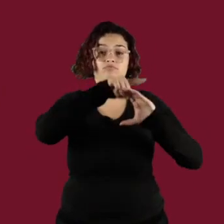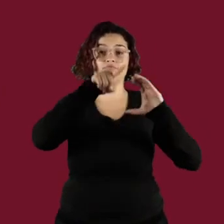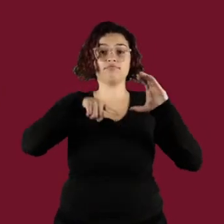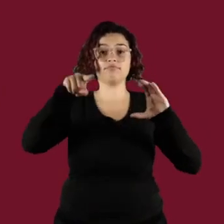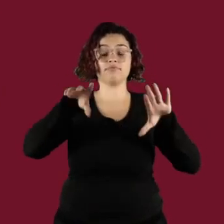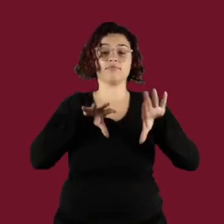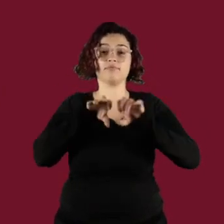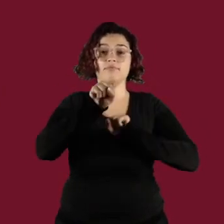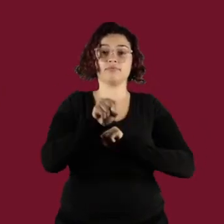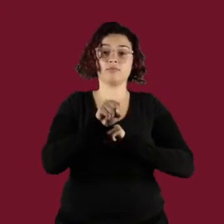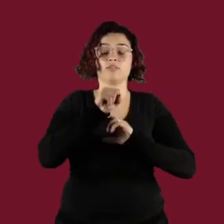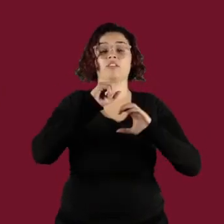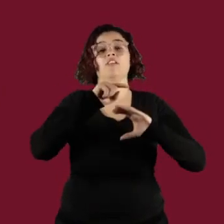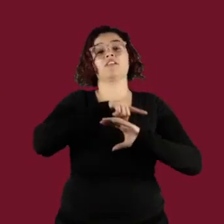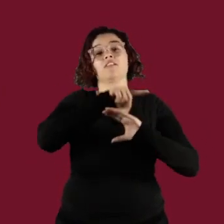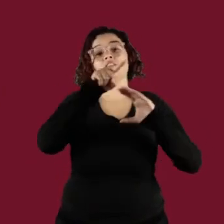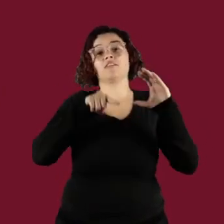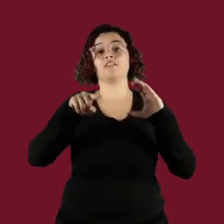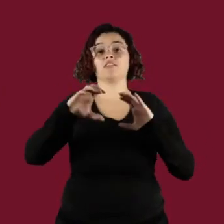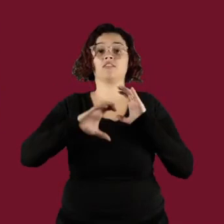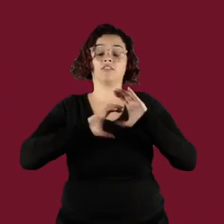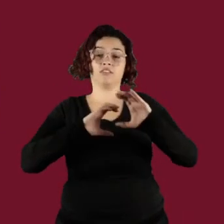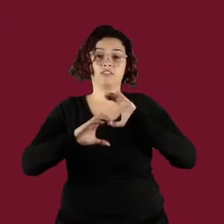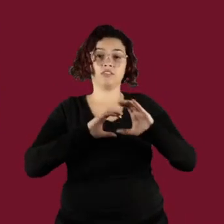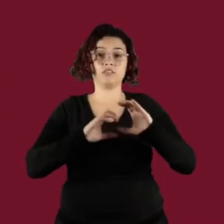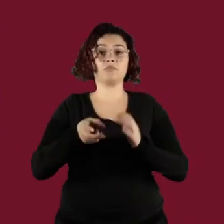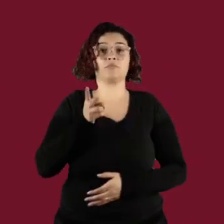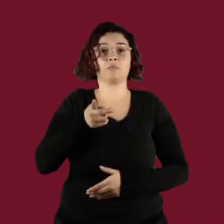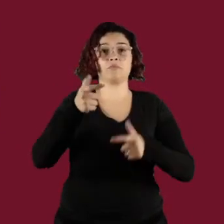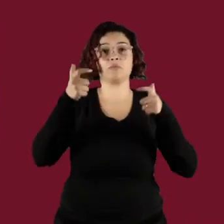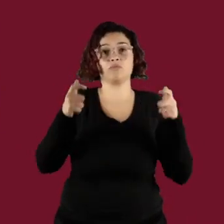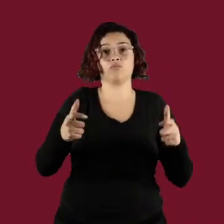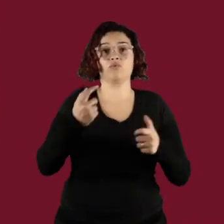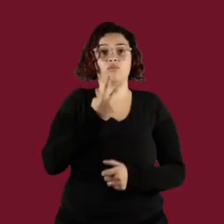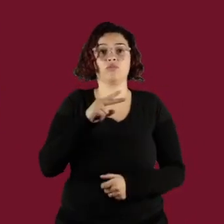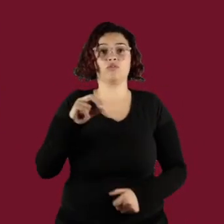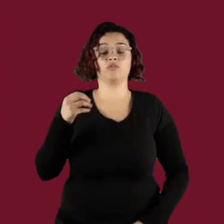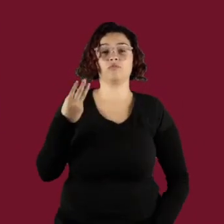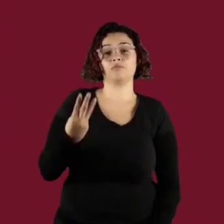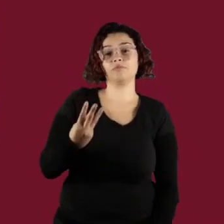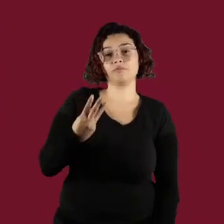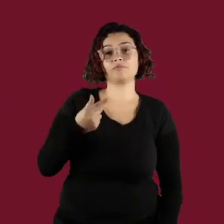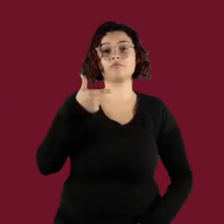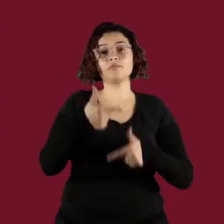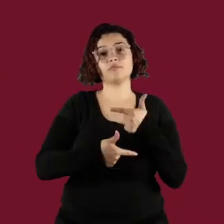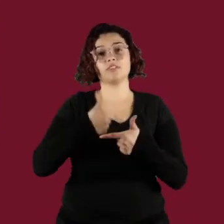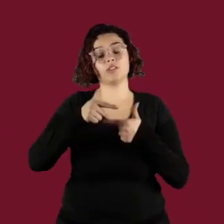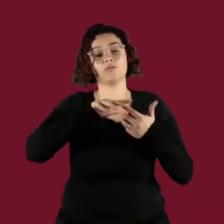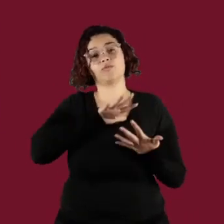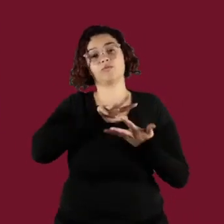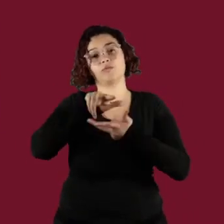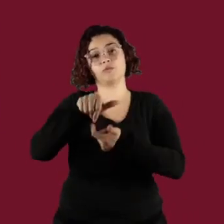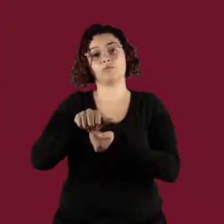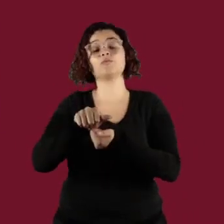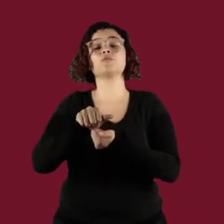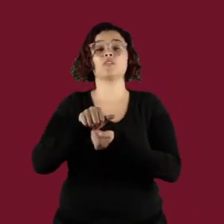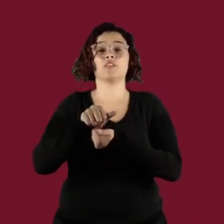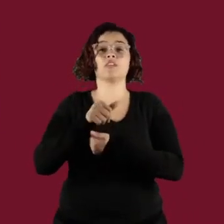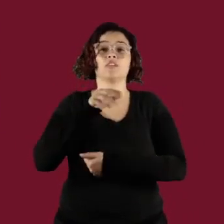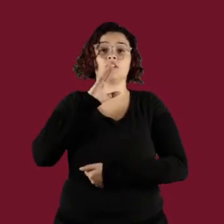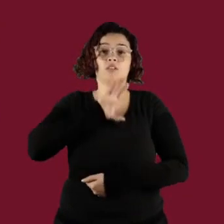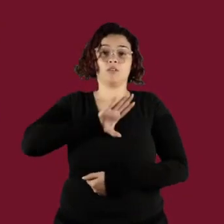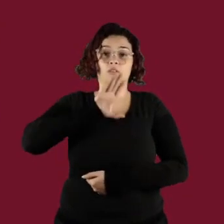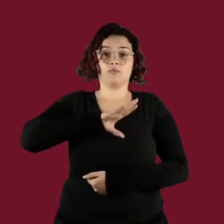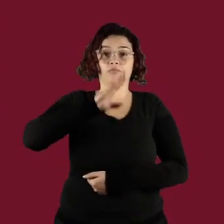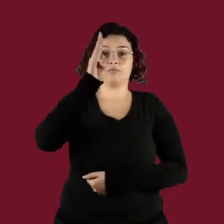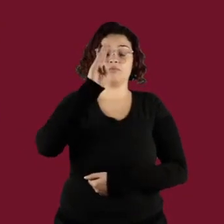de Ciências da Comunicação, também em Maputo, em 2003. Trabalhou no Serviço Mundial de Língua Portuguesa da BBC, em Londres, e mais